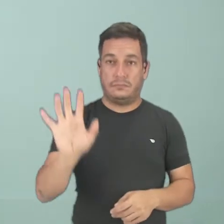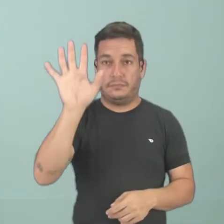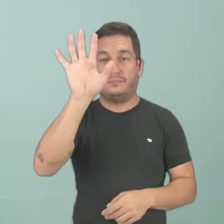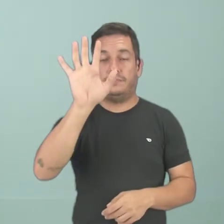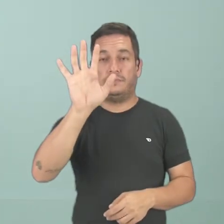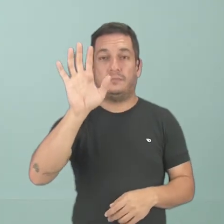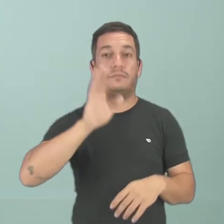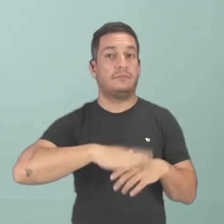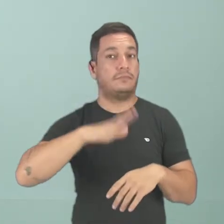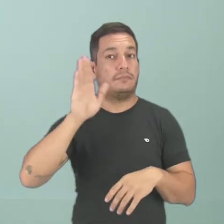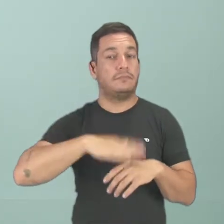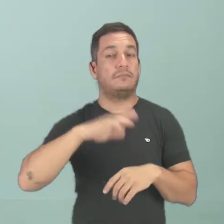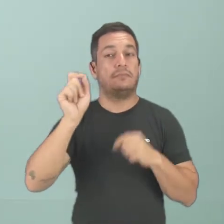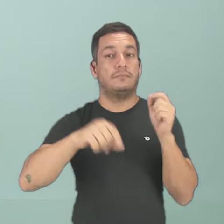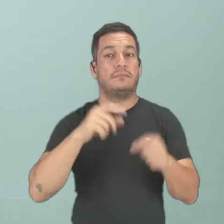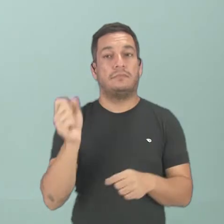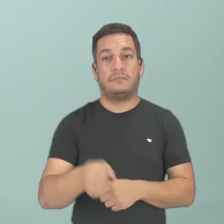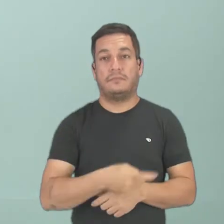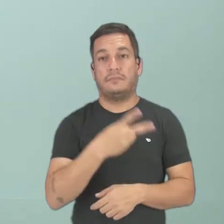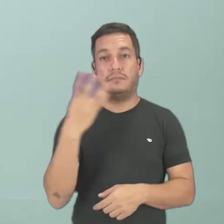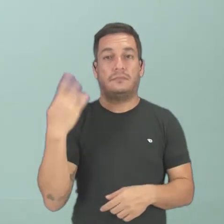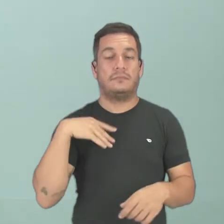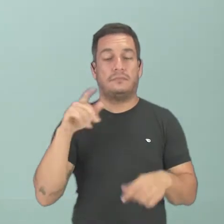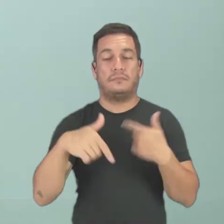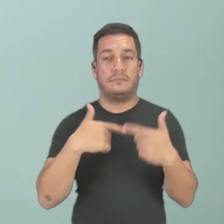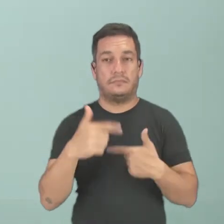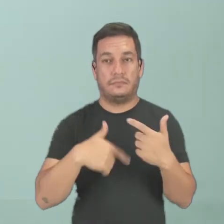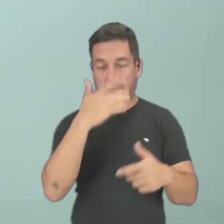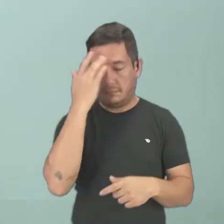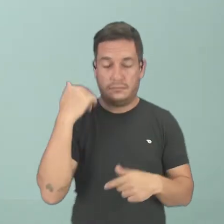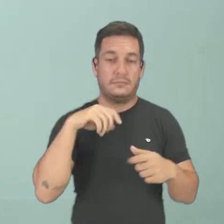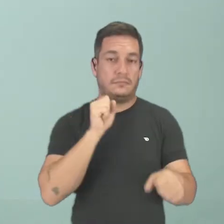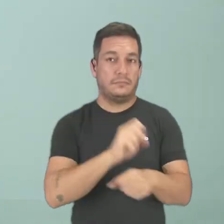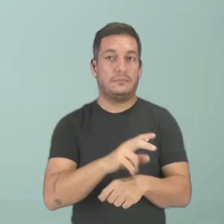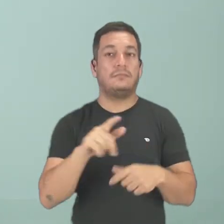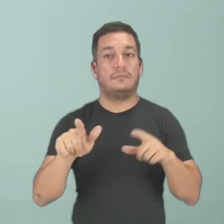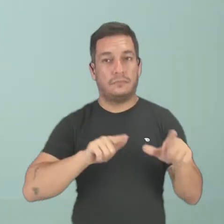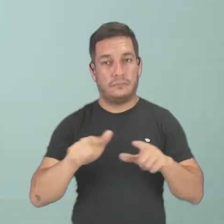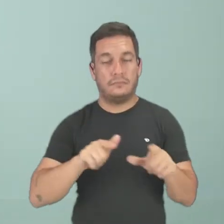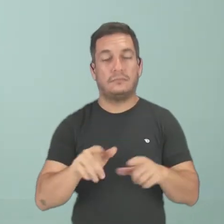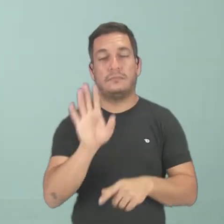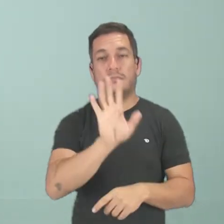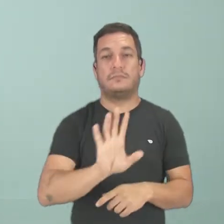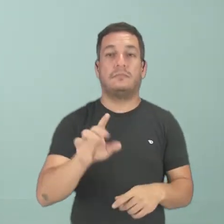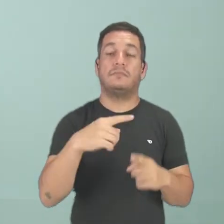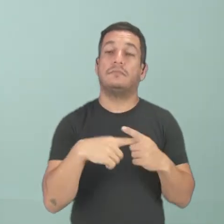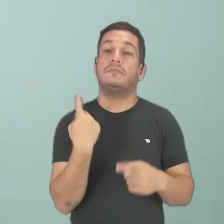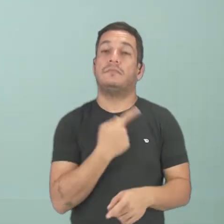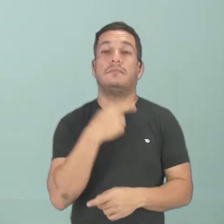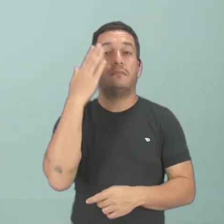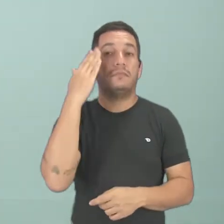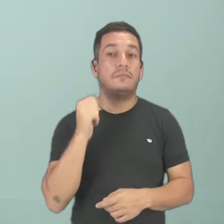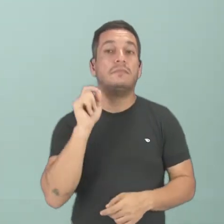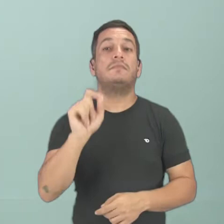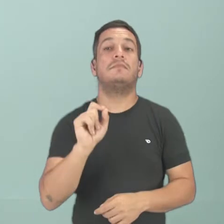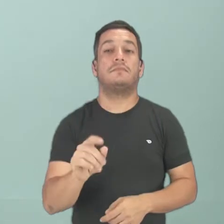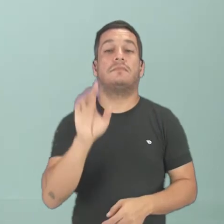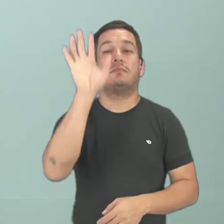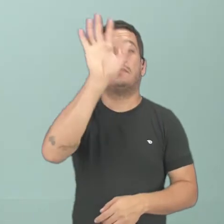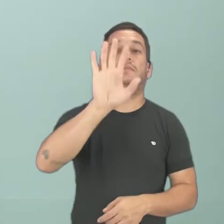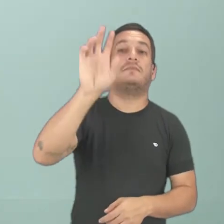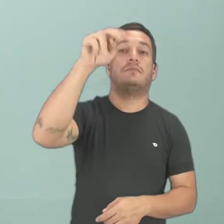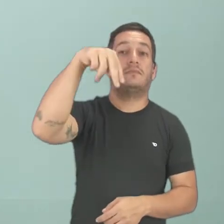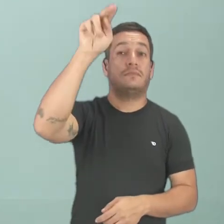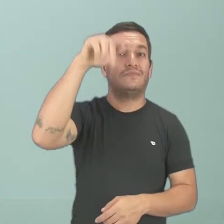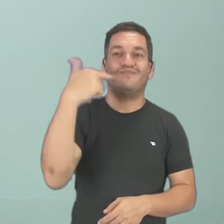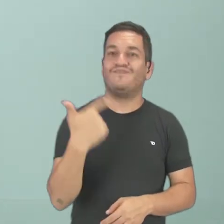região, maior vai ser a quantidade de mão de obra disponível nessa região. E como nós sabemos, a região norte ela ainda